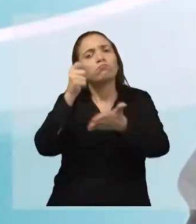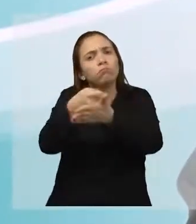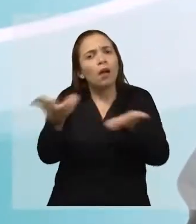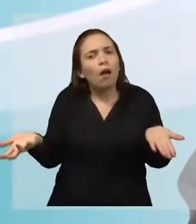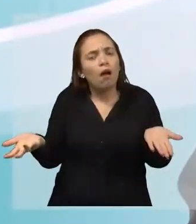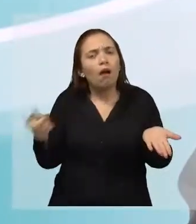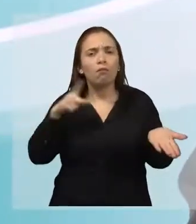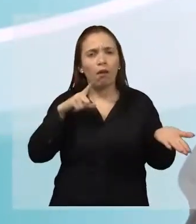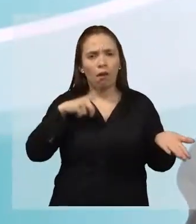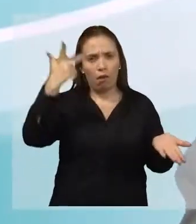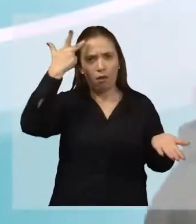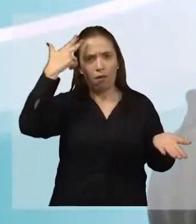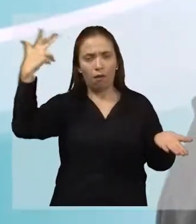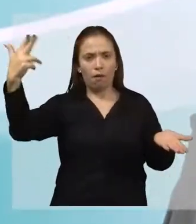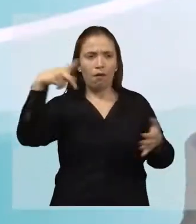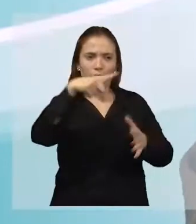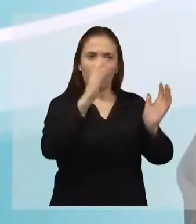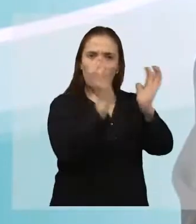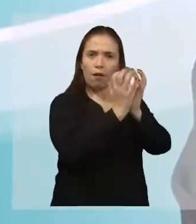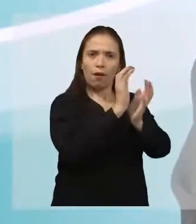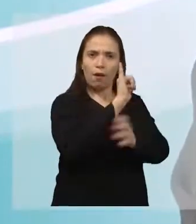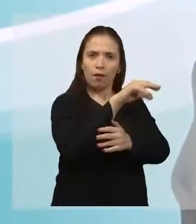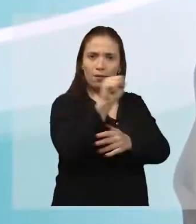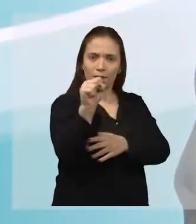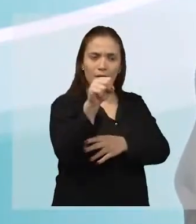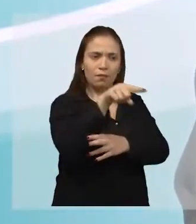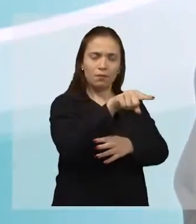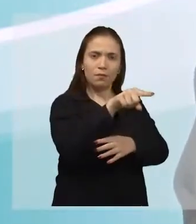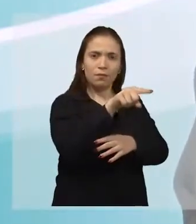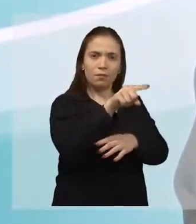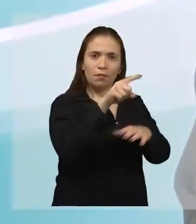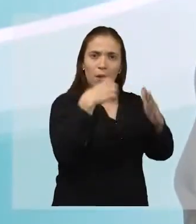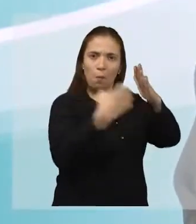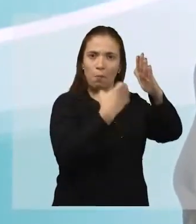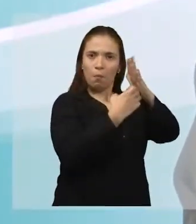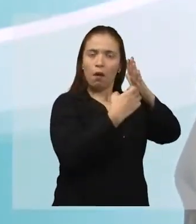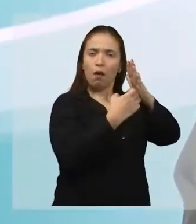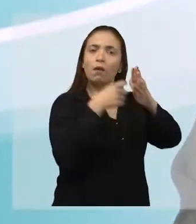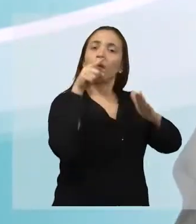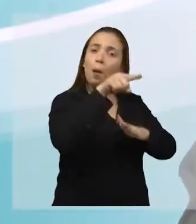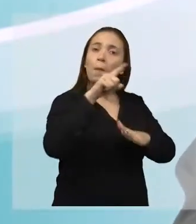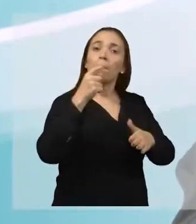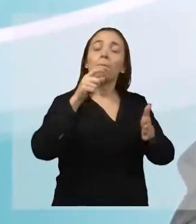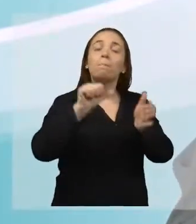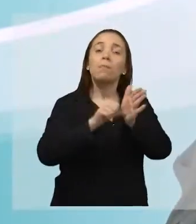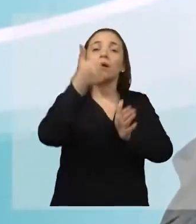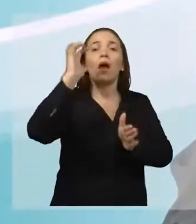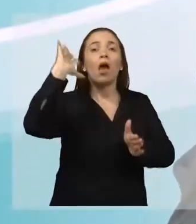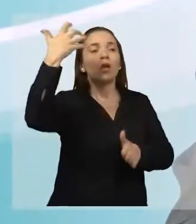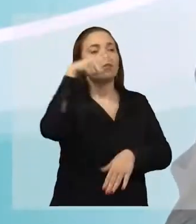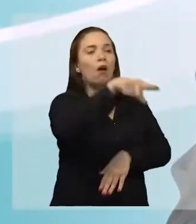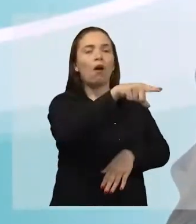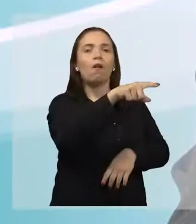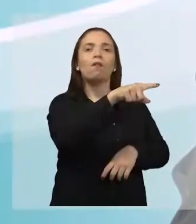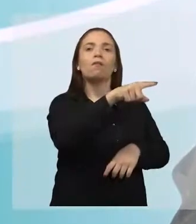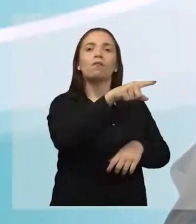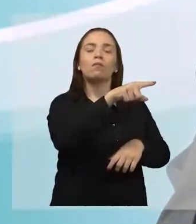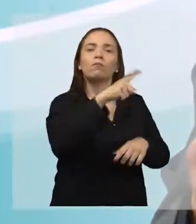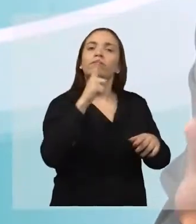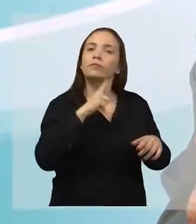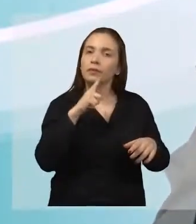o governo fizesse uma política de conciliação, trocando cargos por votos, ele seria acusado de manter a velha política,